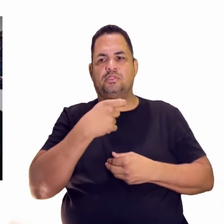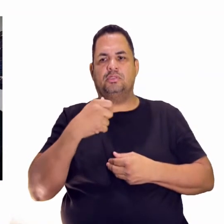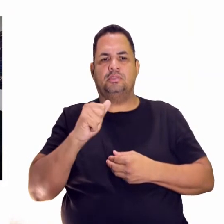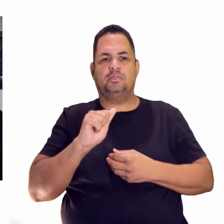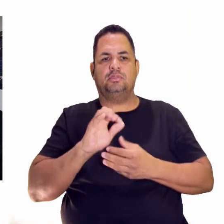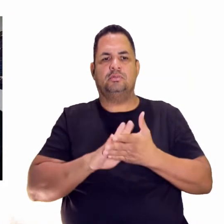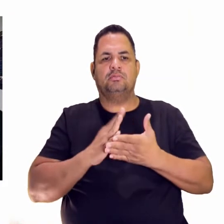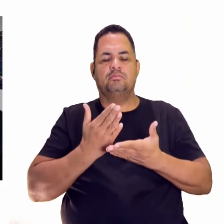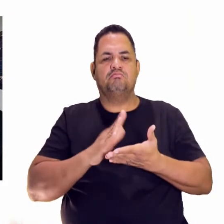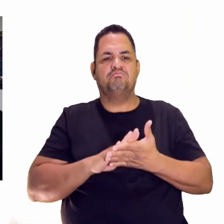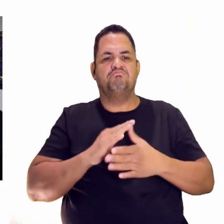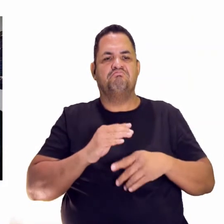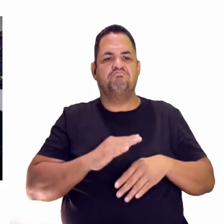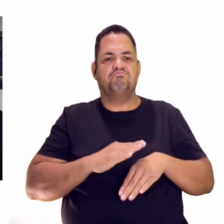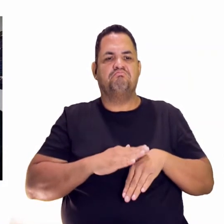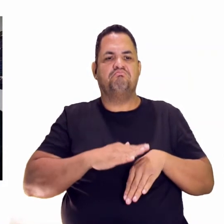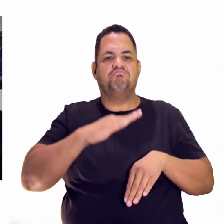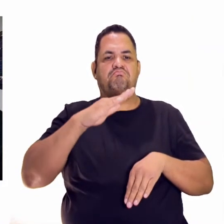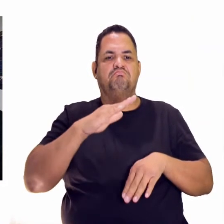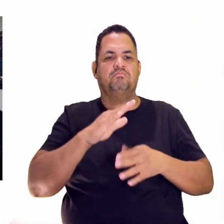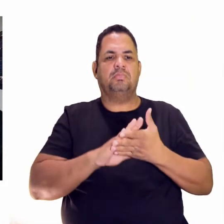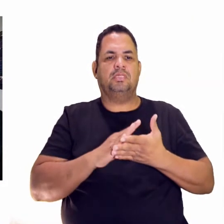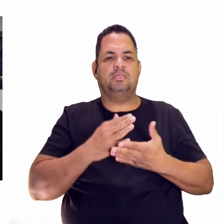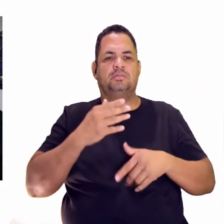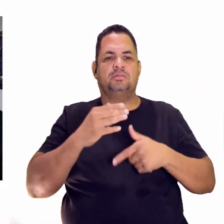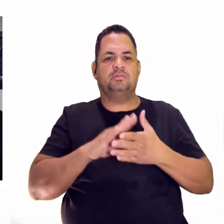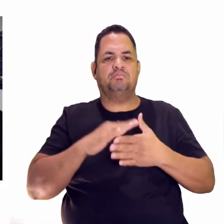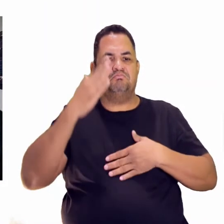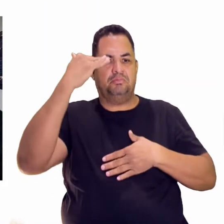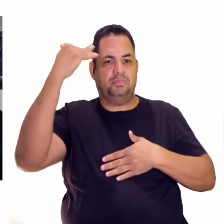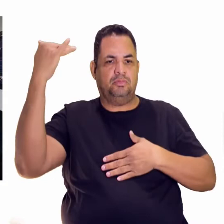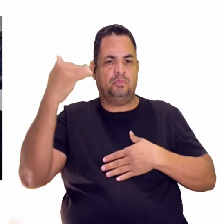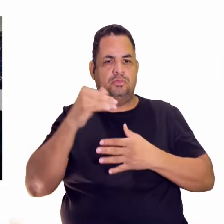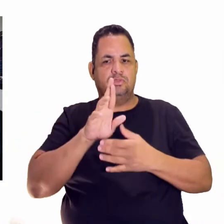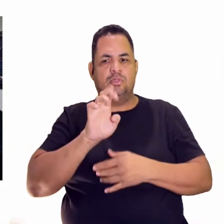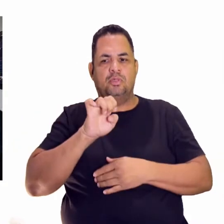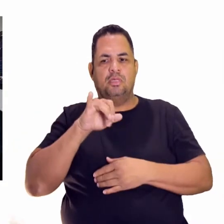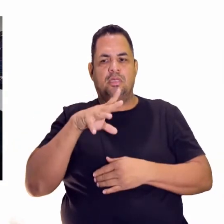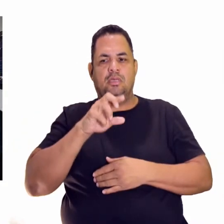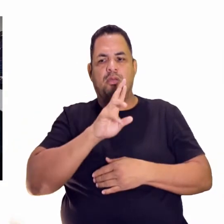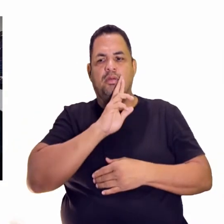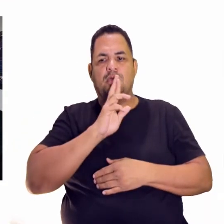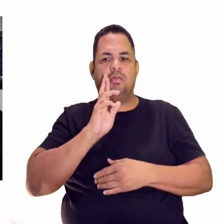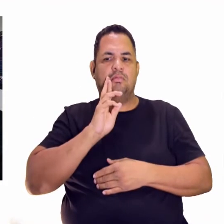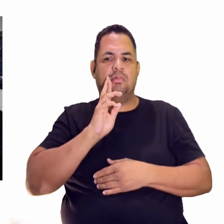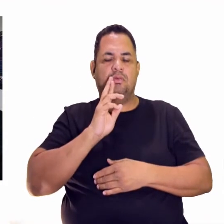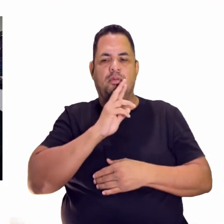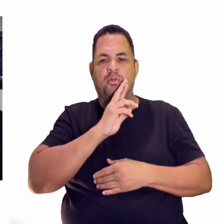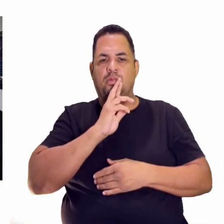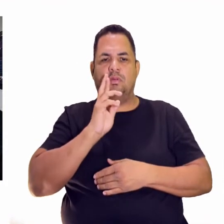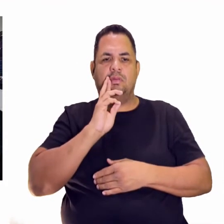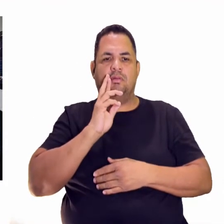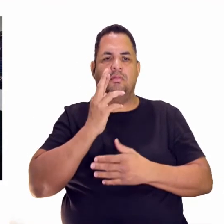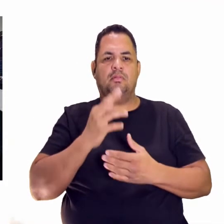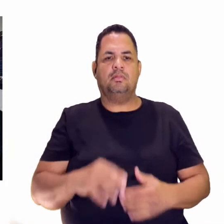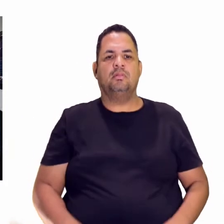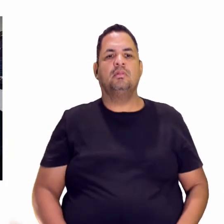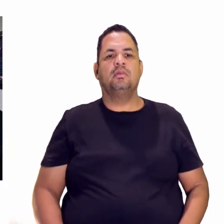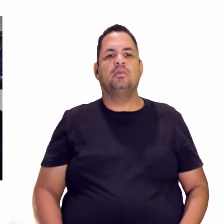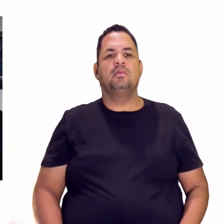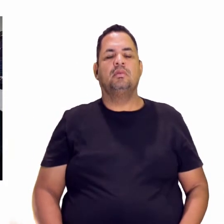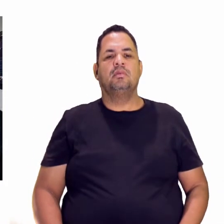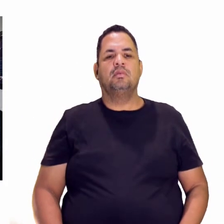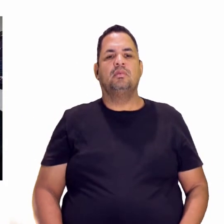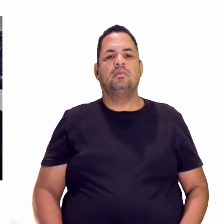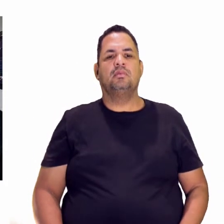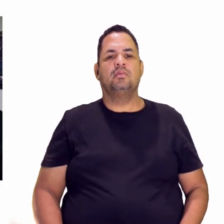mais renomados de Roraima, trabalhando com a arte, a vivência indígena. Então, ele usava a